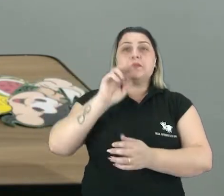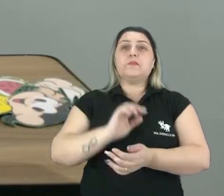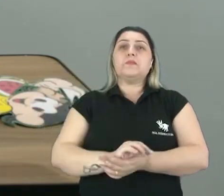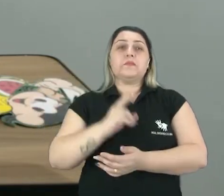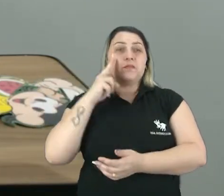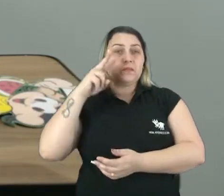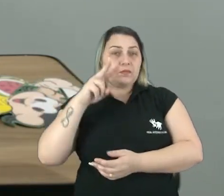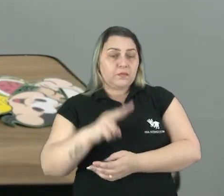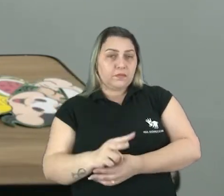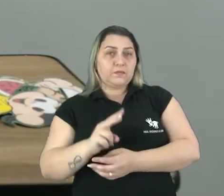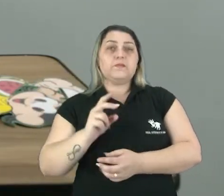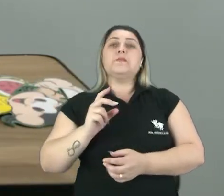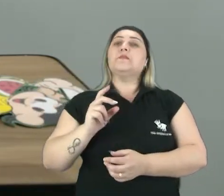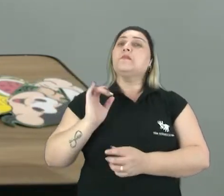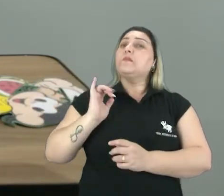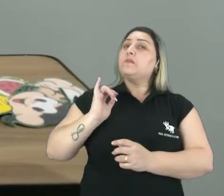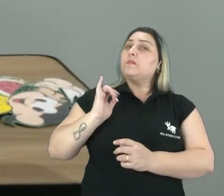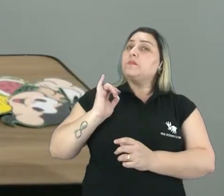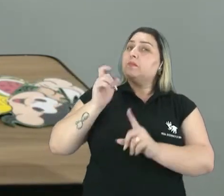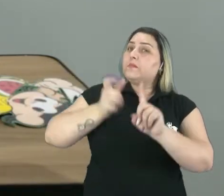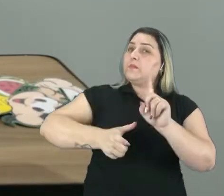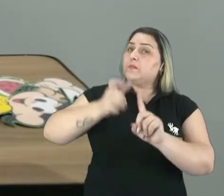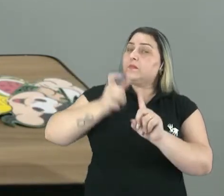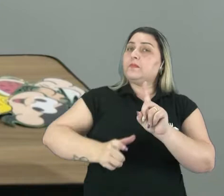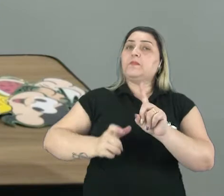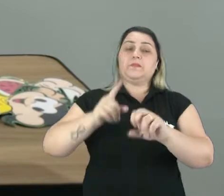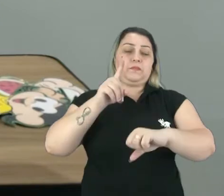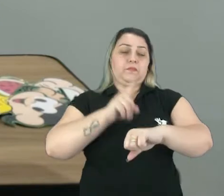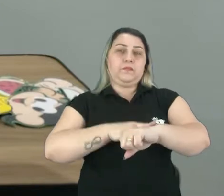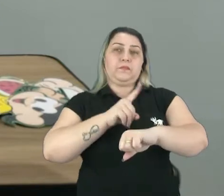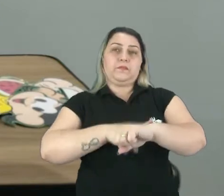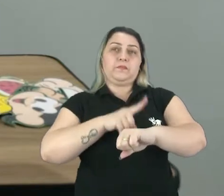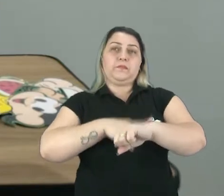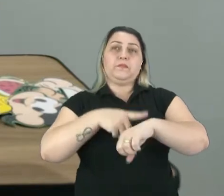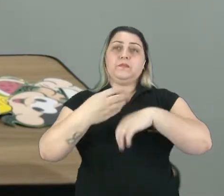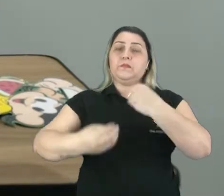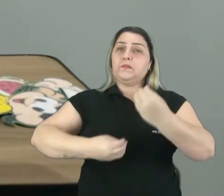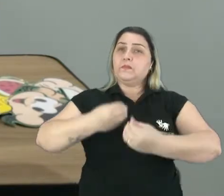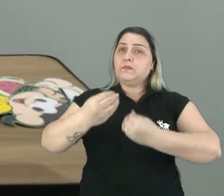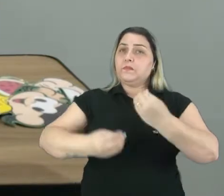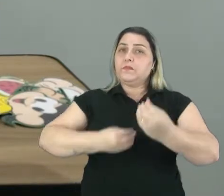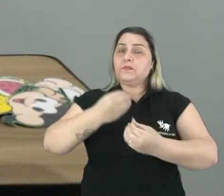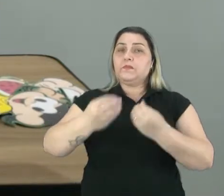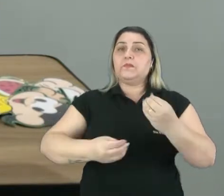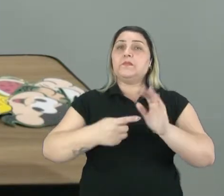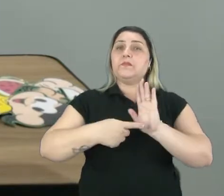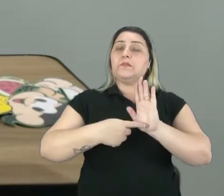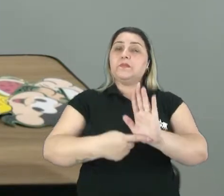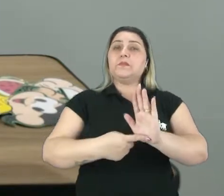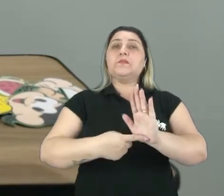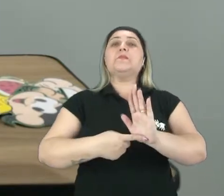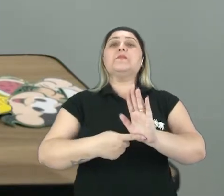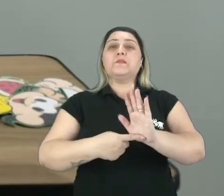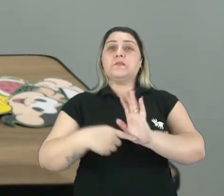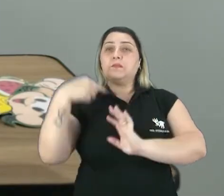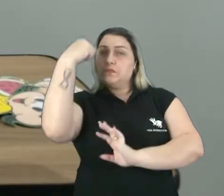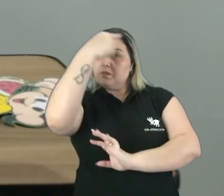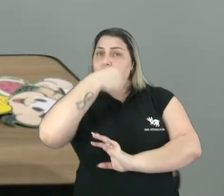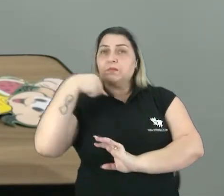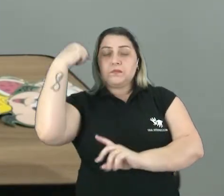da observação dos personagens, do tempo, de como está a expressão no rosto